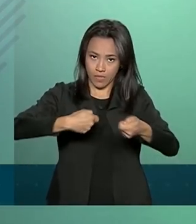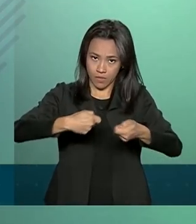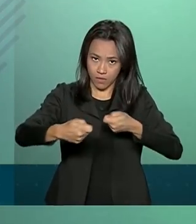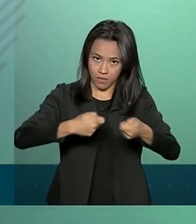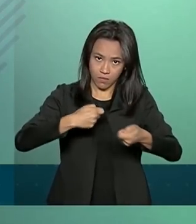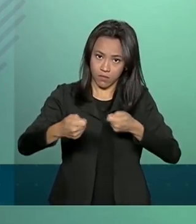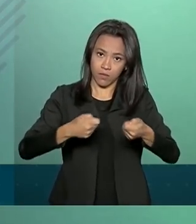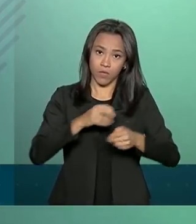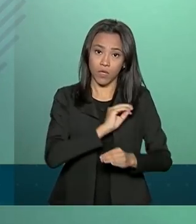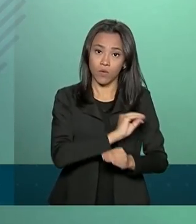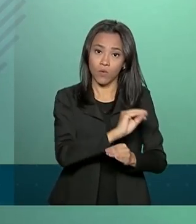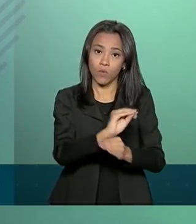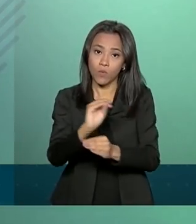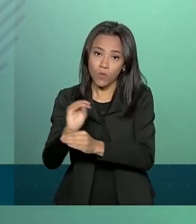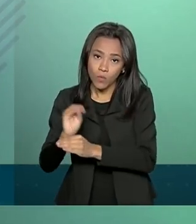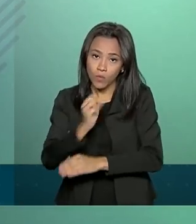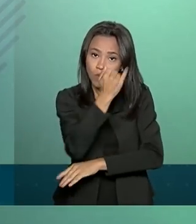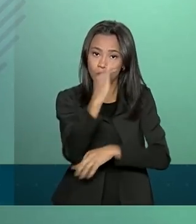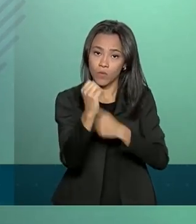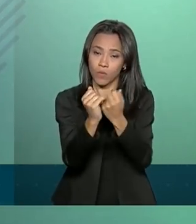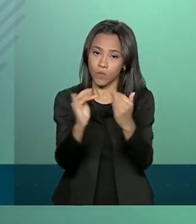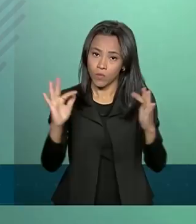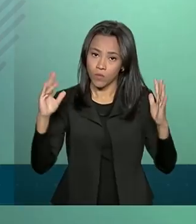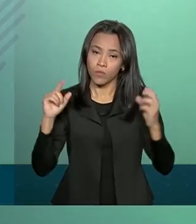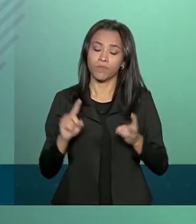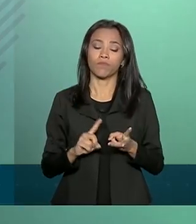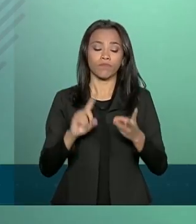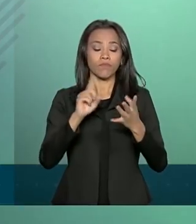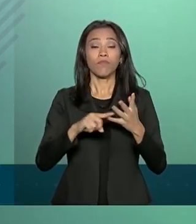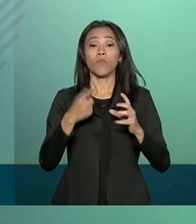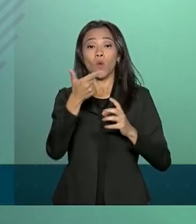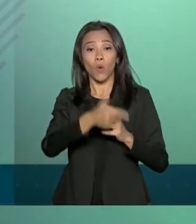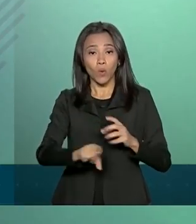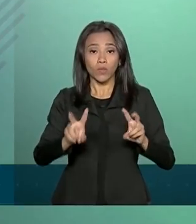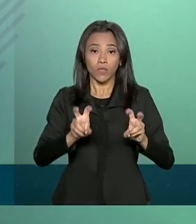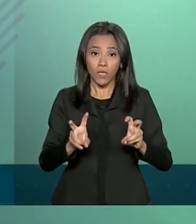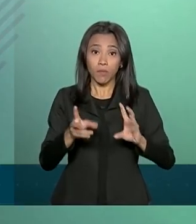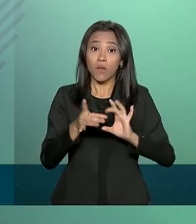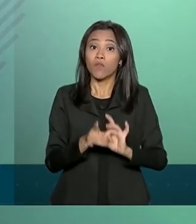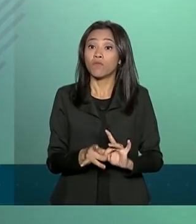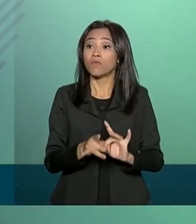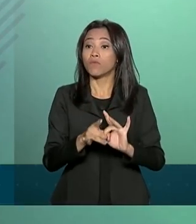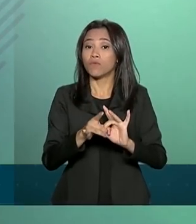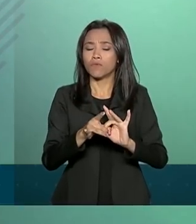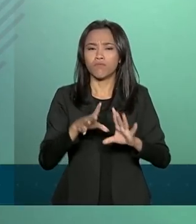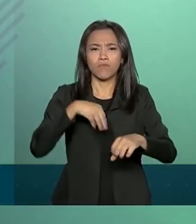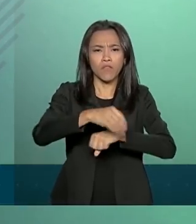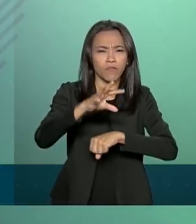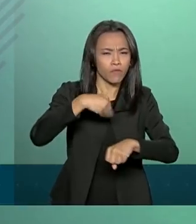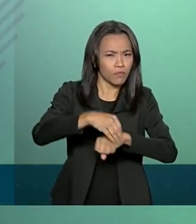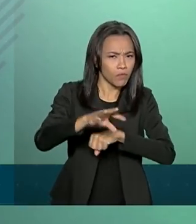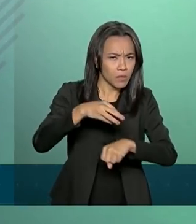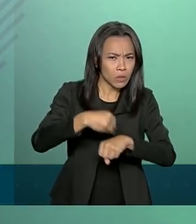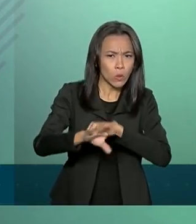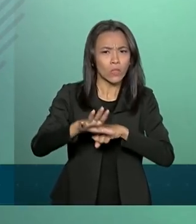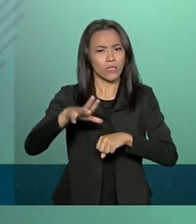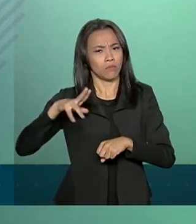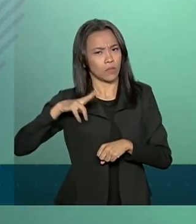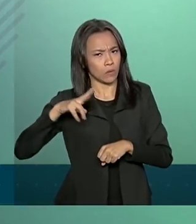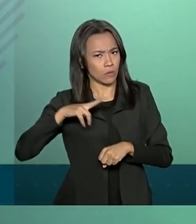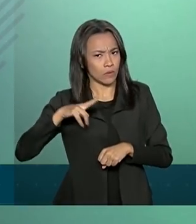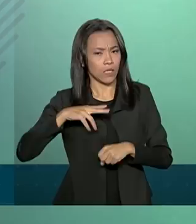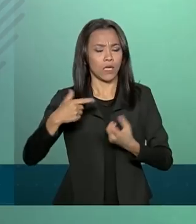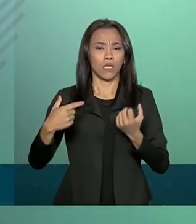ambiental o livre fluxo de dados com segurança privacidade e segurança